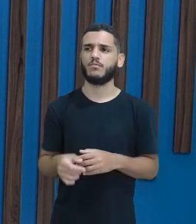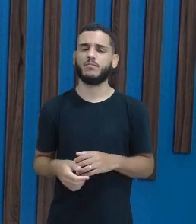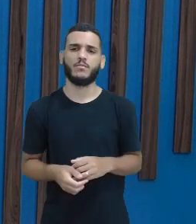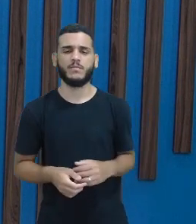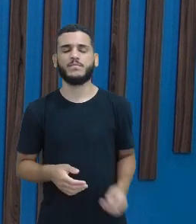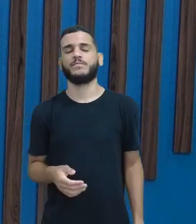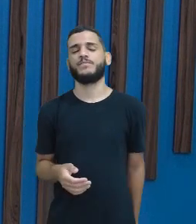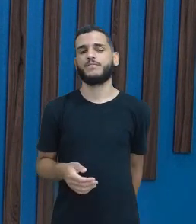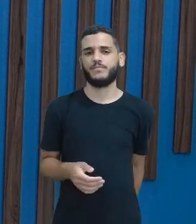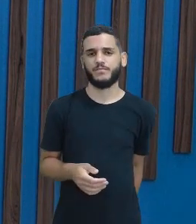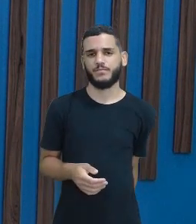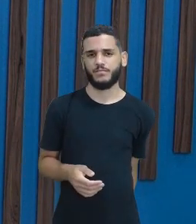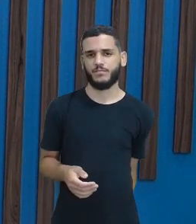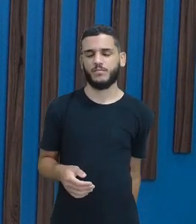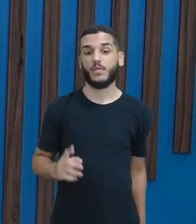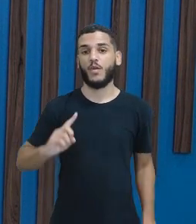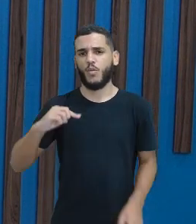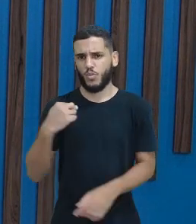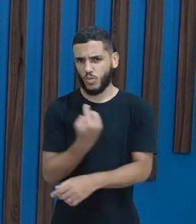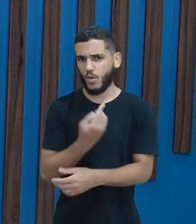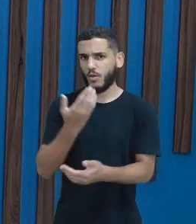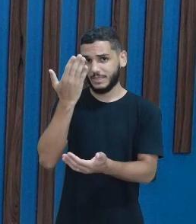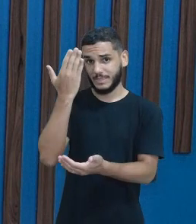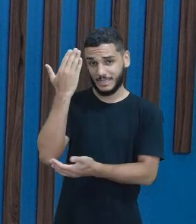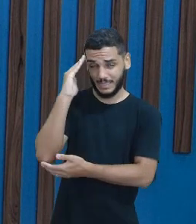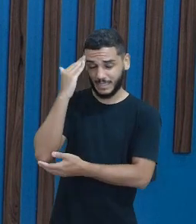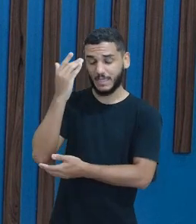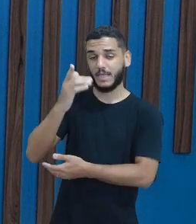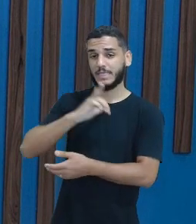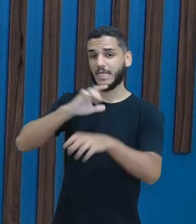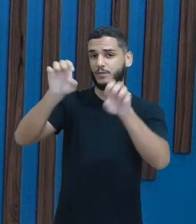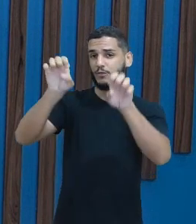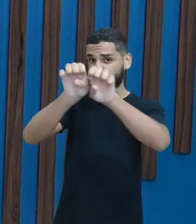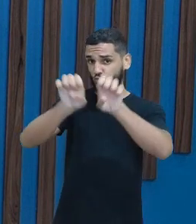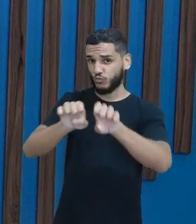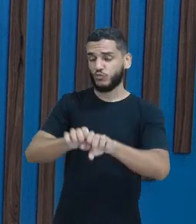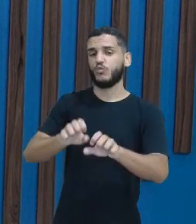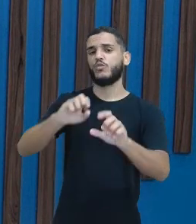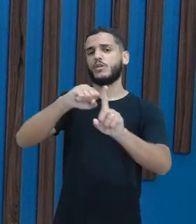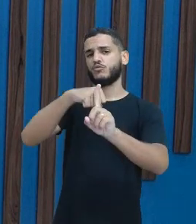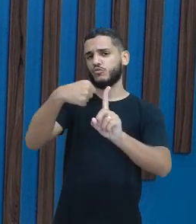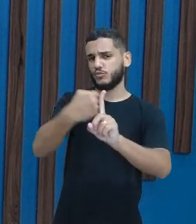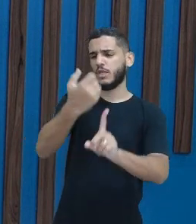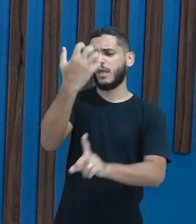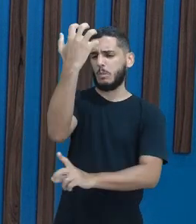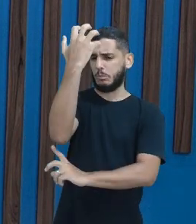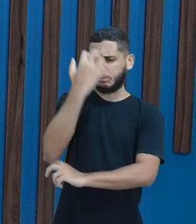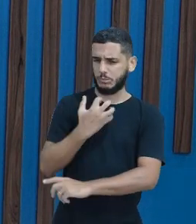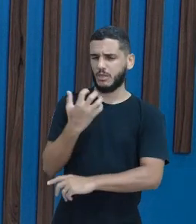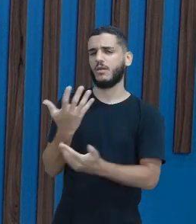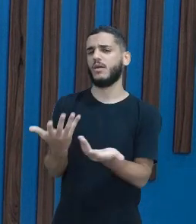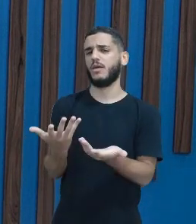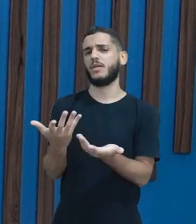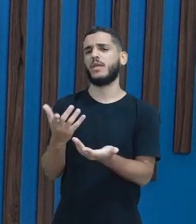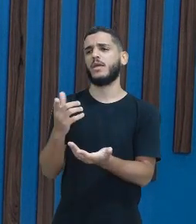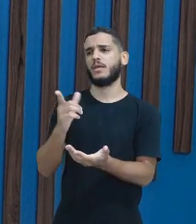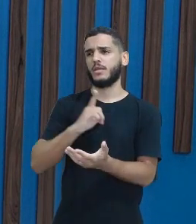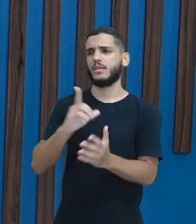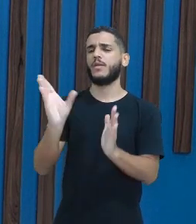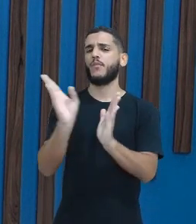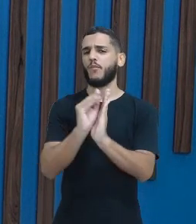gente entendeu como é essa estrutura social séria, né, desse